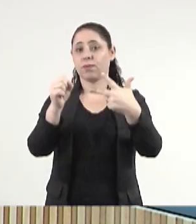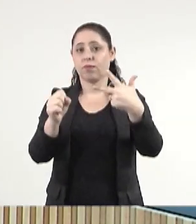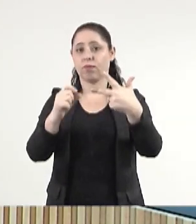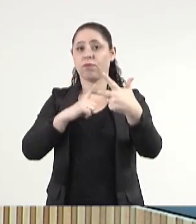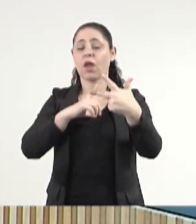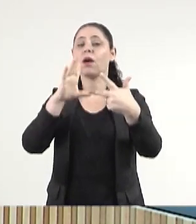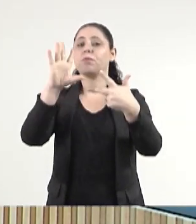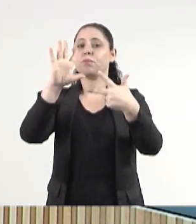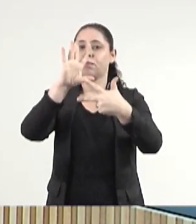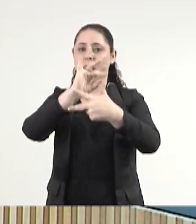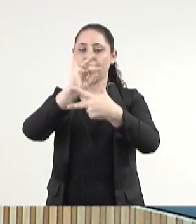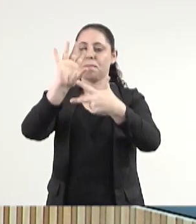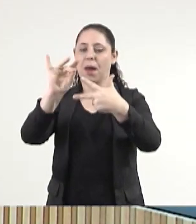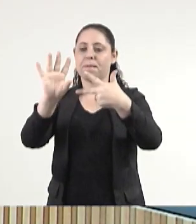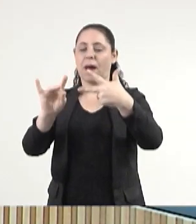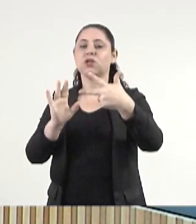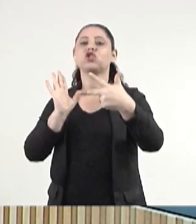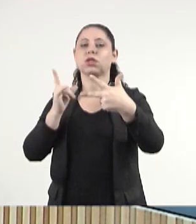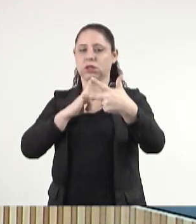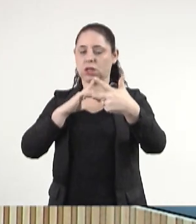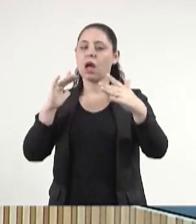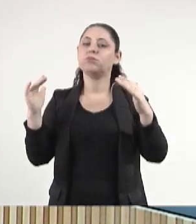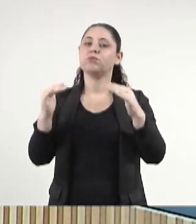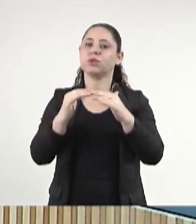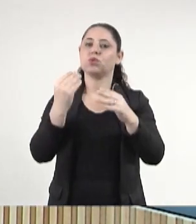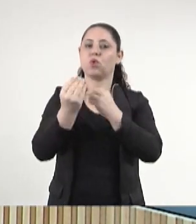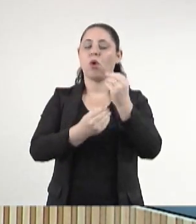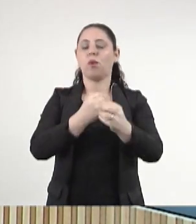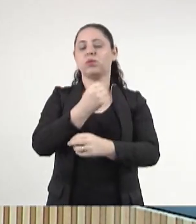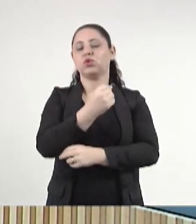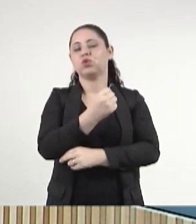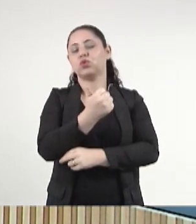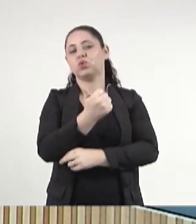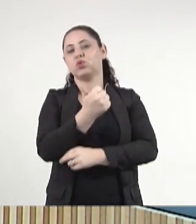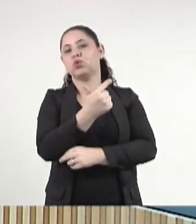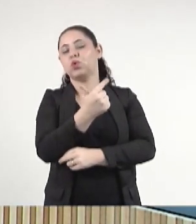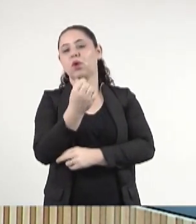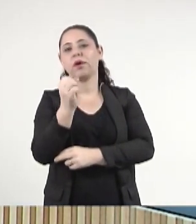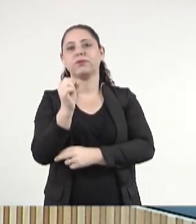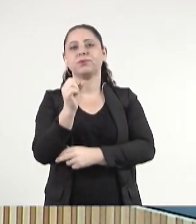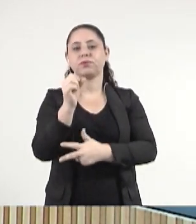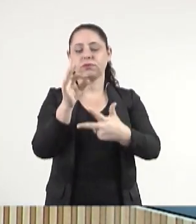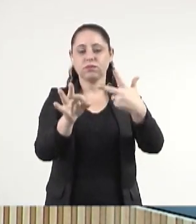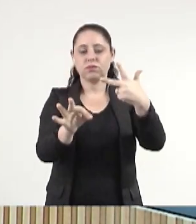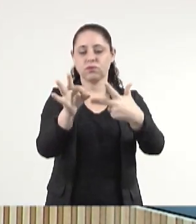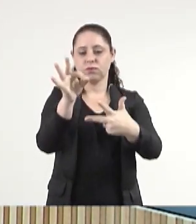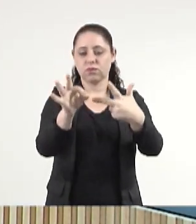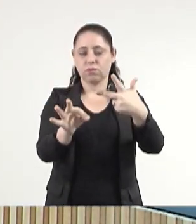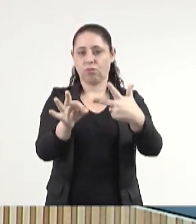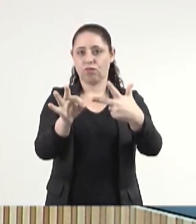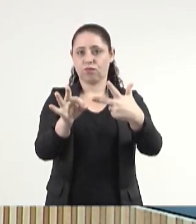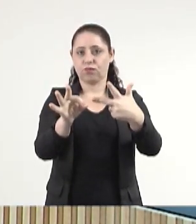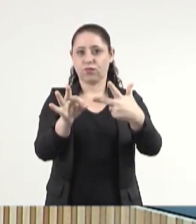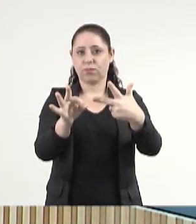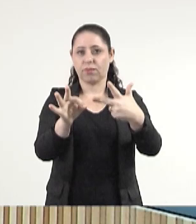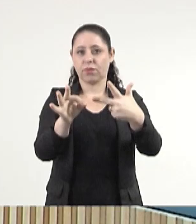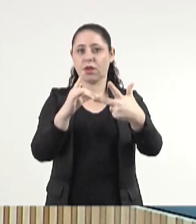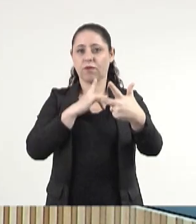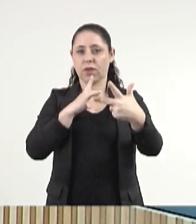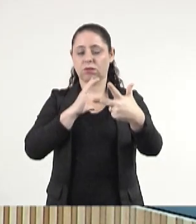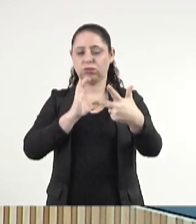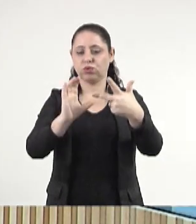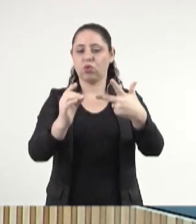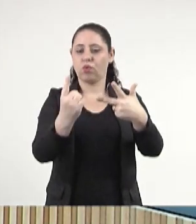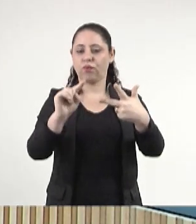agora têm definidos os valores que serão repassados como duodécimo. O Poder Judiciário, o Tribunal de Justiça, então, deve ficar